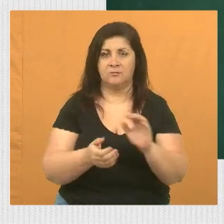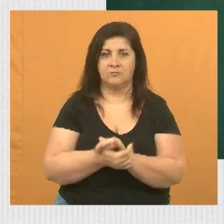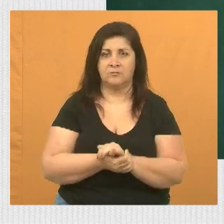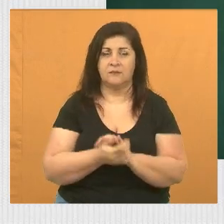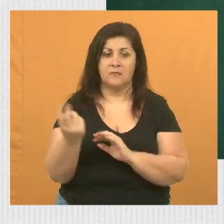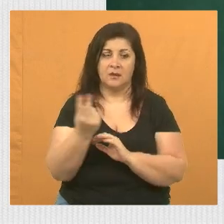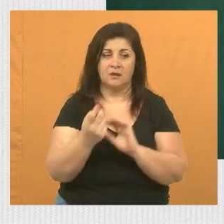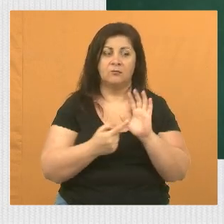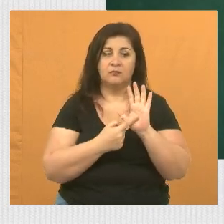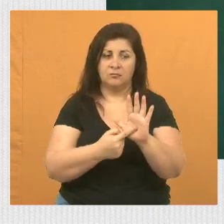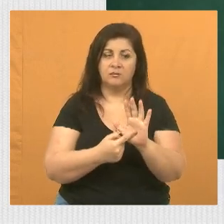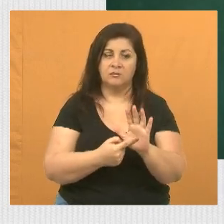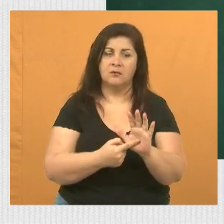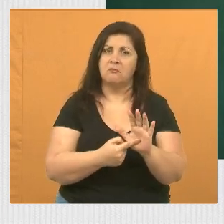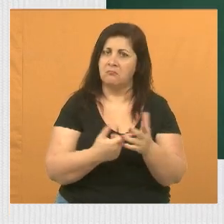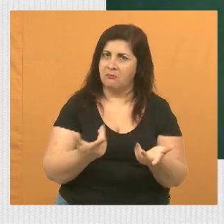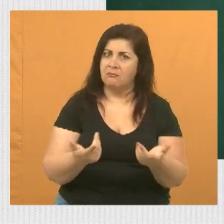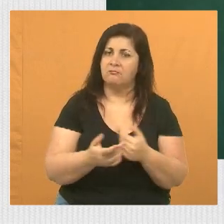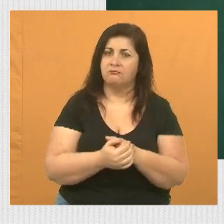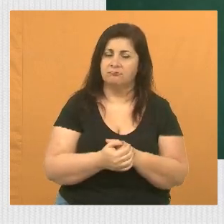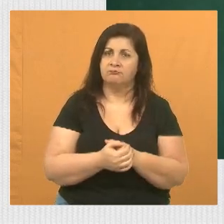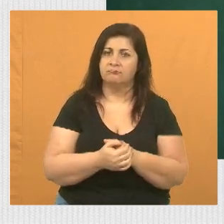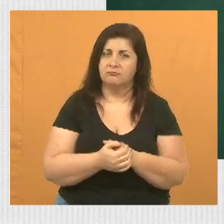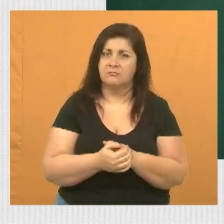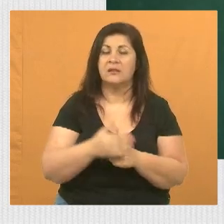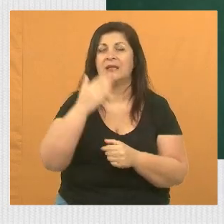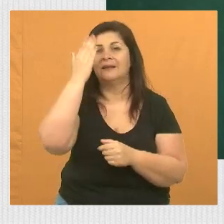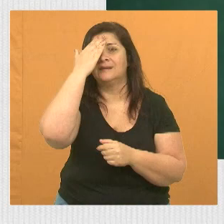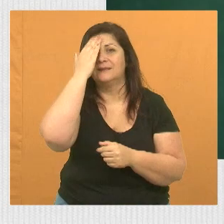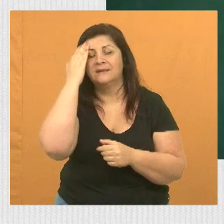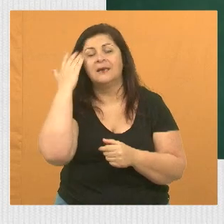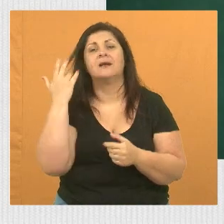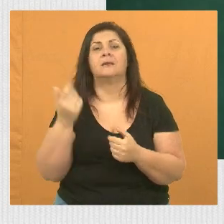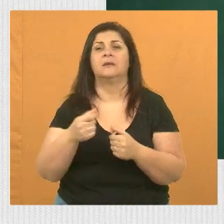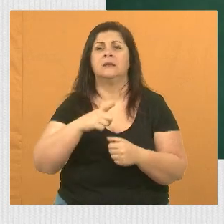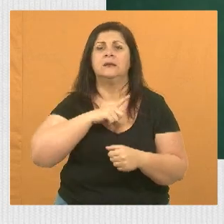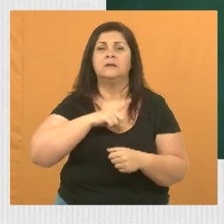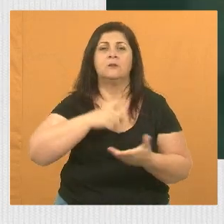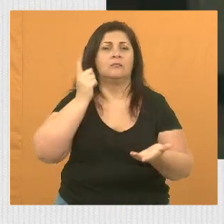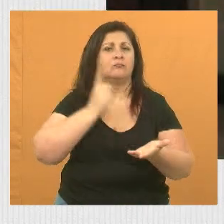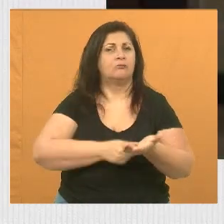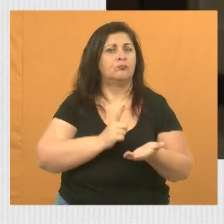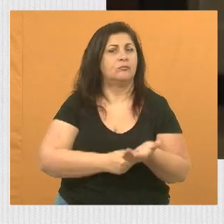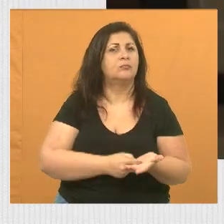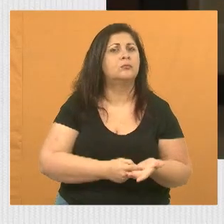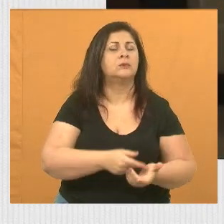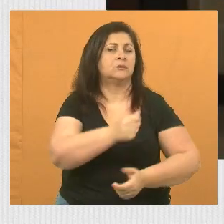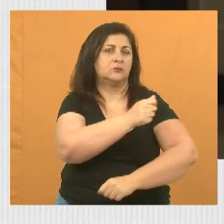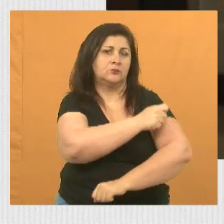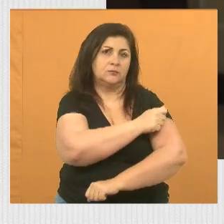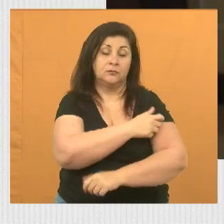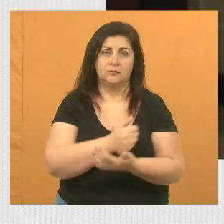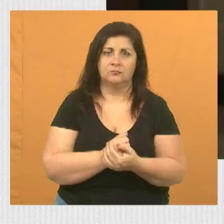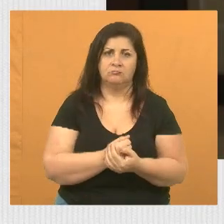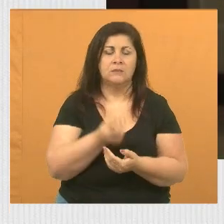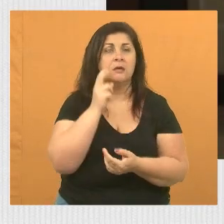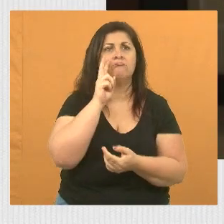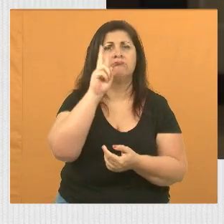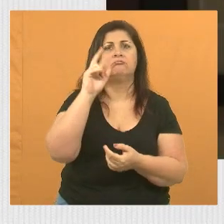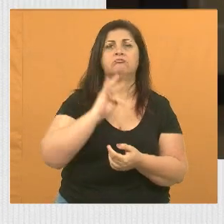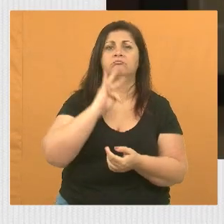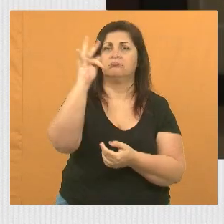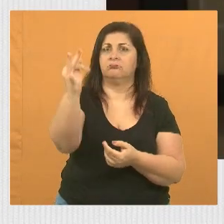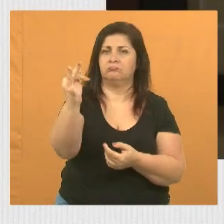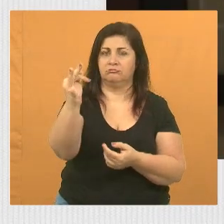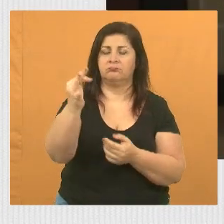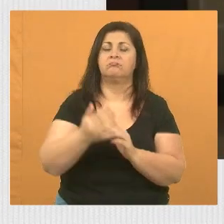projetam muito bem isso. Ainda sabem que estar ali é ter um compromisso com o aluno, e olhar para frente, né,